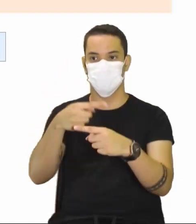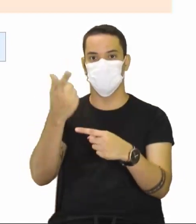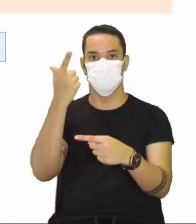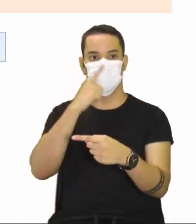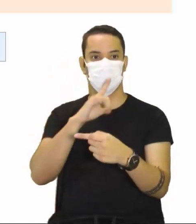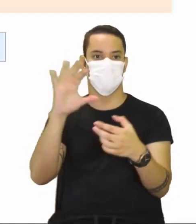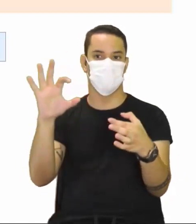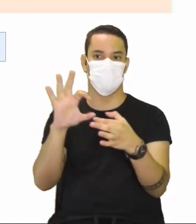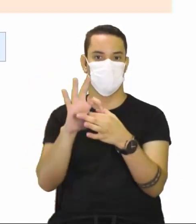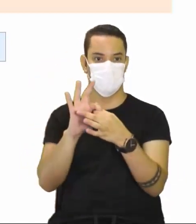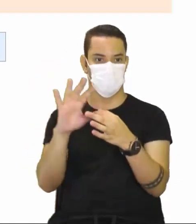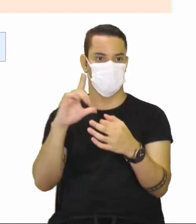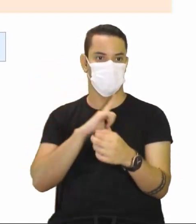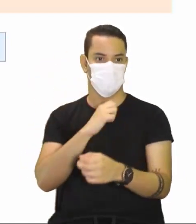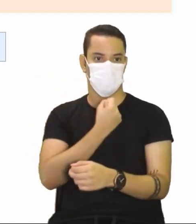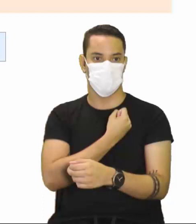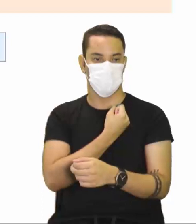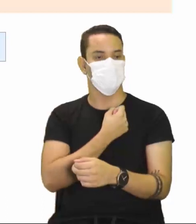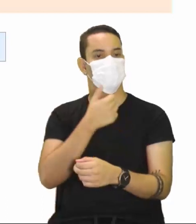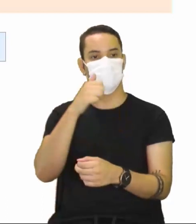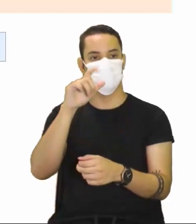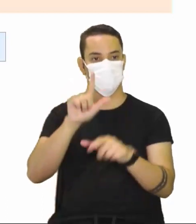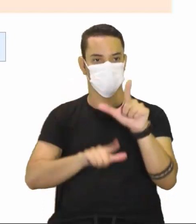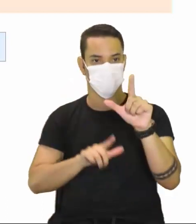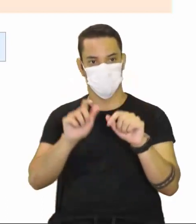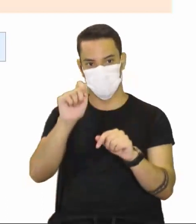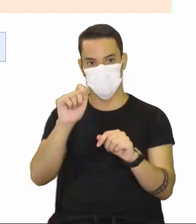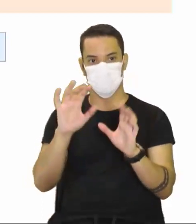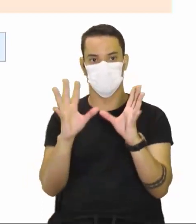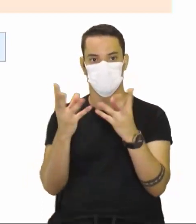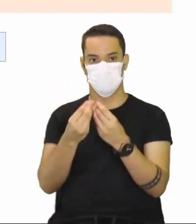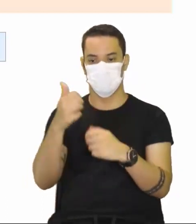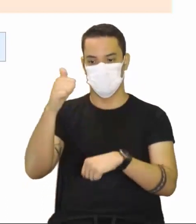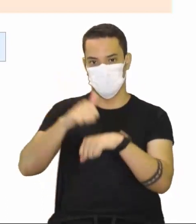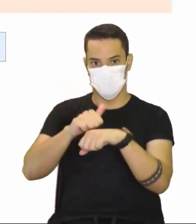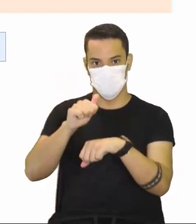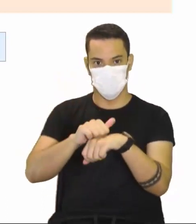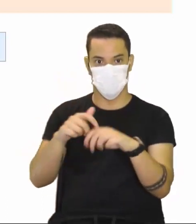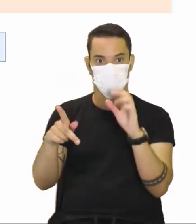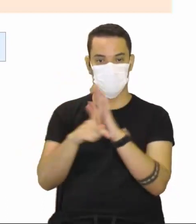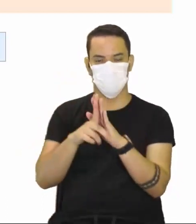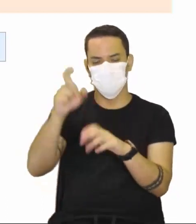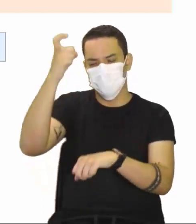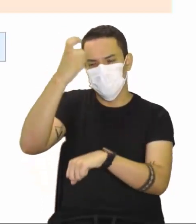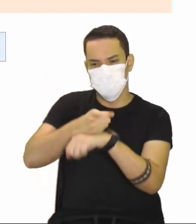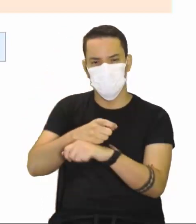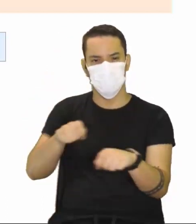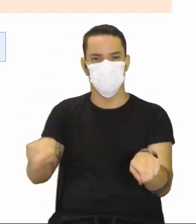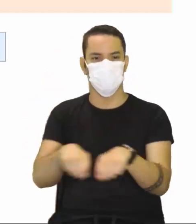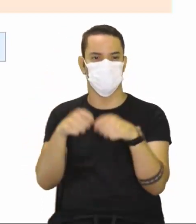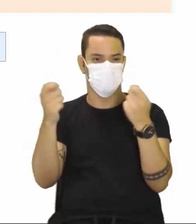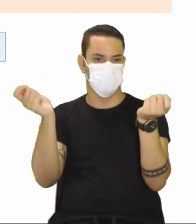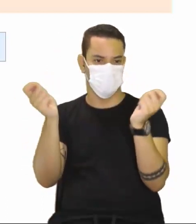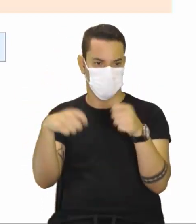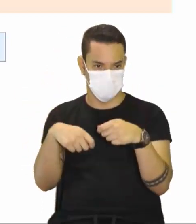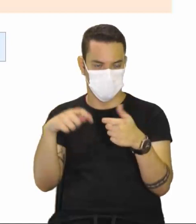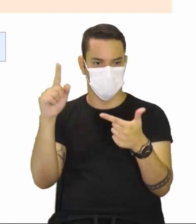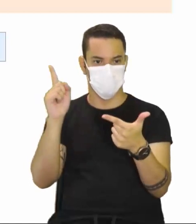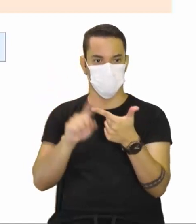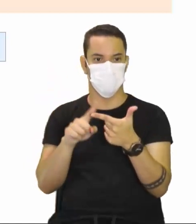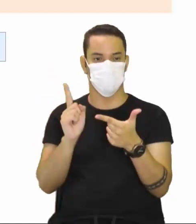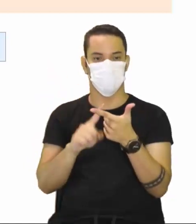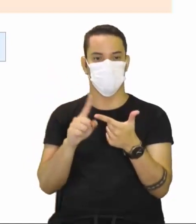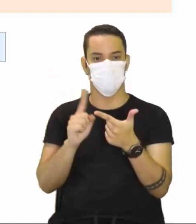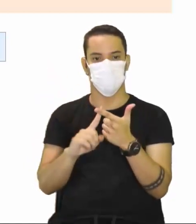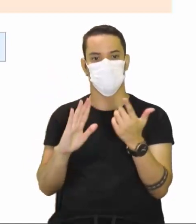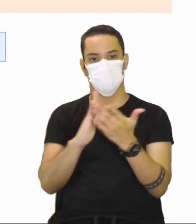ligação iônica, temos na letra A os sólidos cristalinos, que são duros e quebradiços. Na